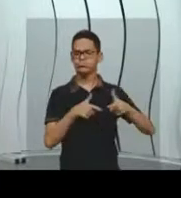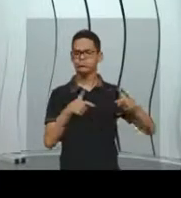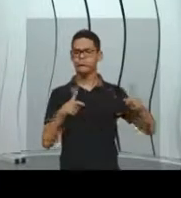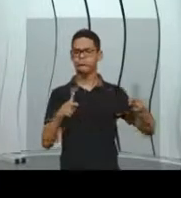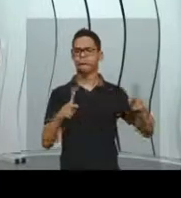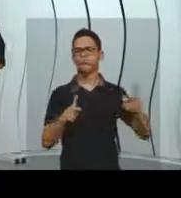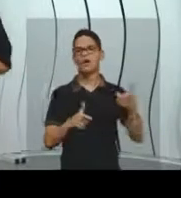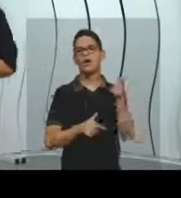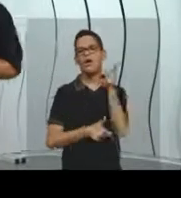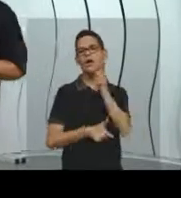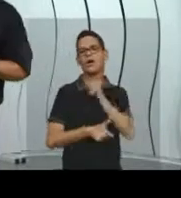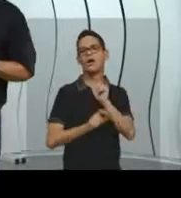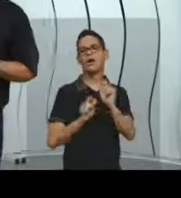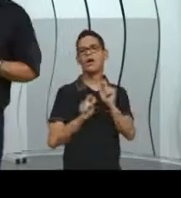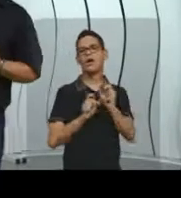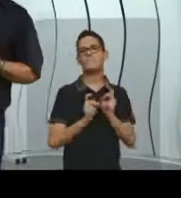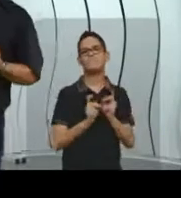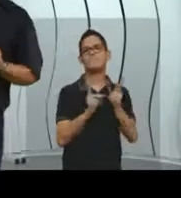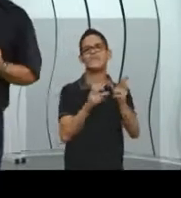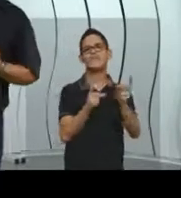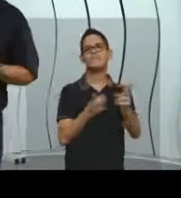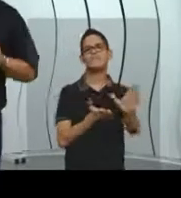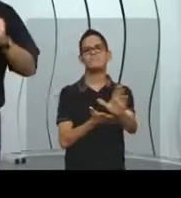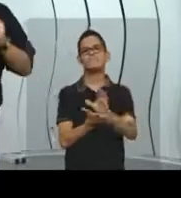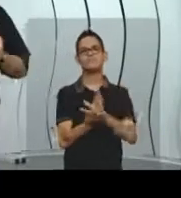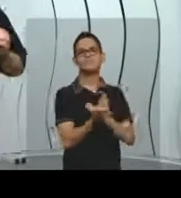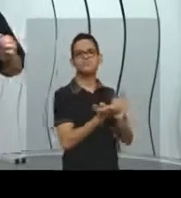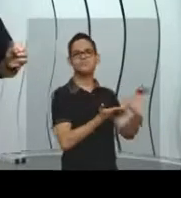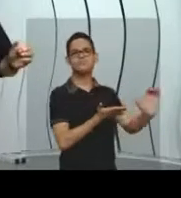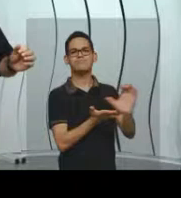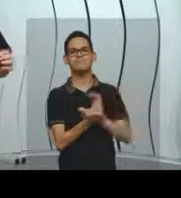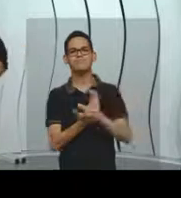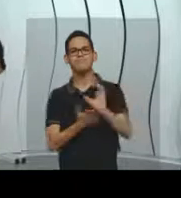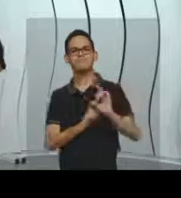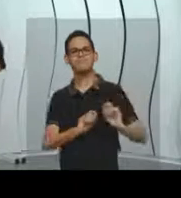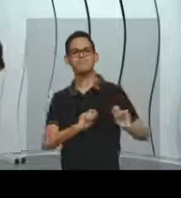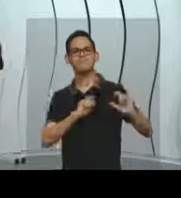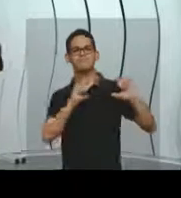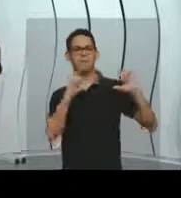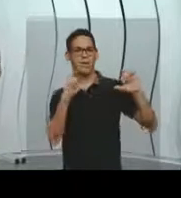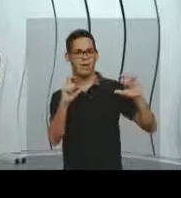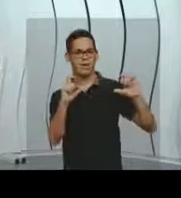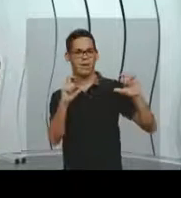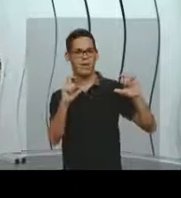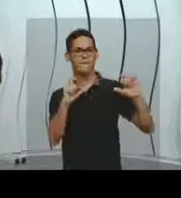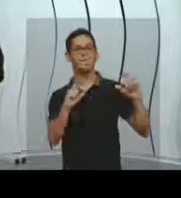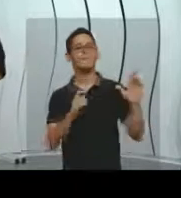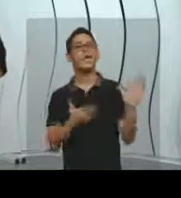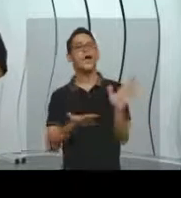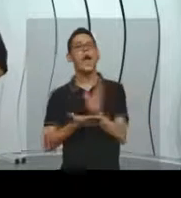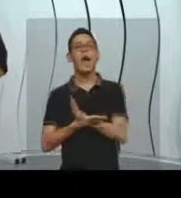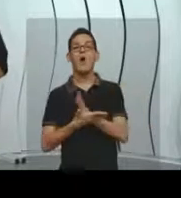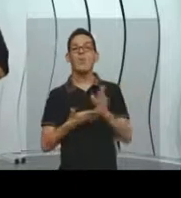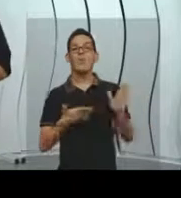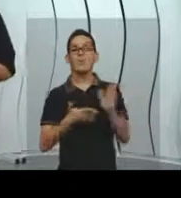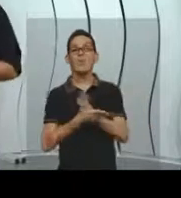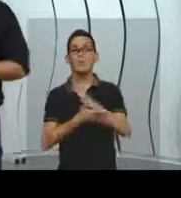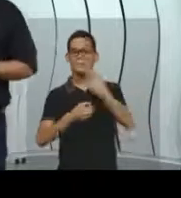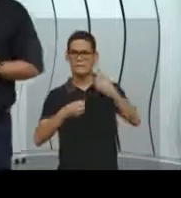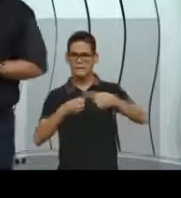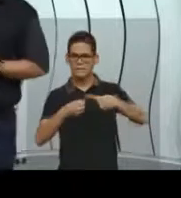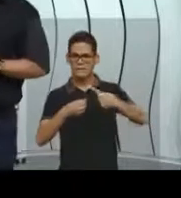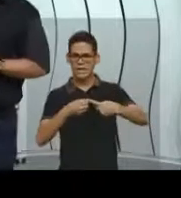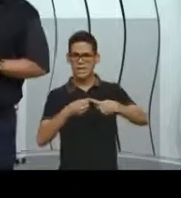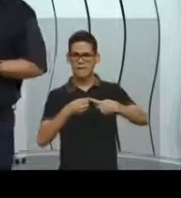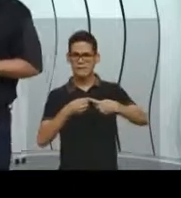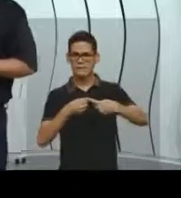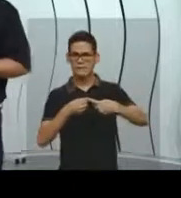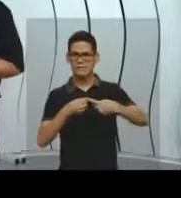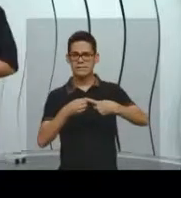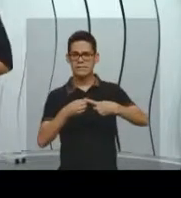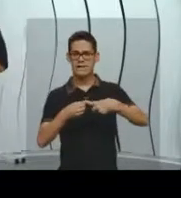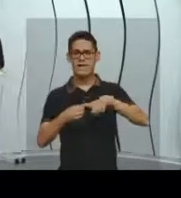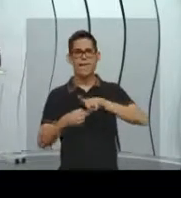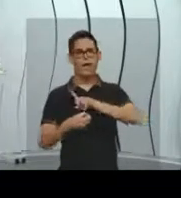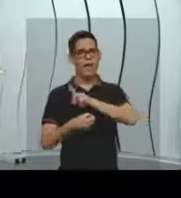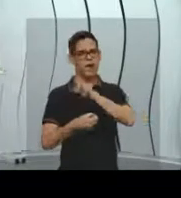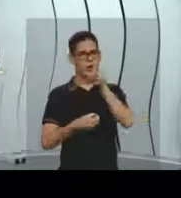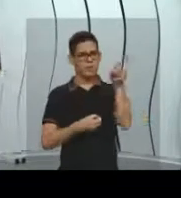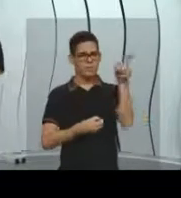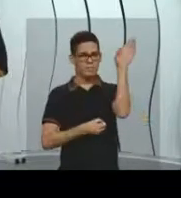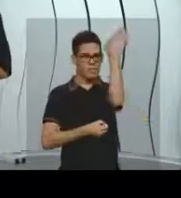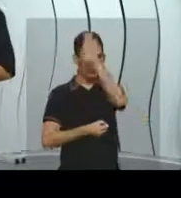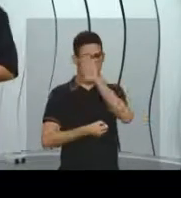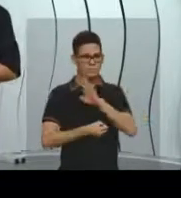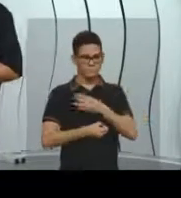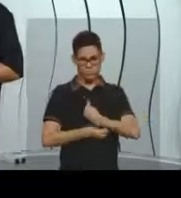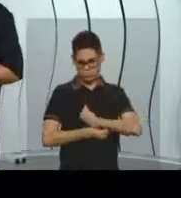Tá? Então, a gente já tem cidades no interior do Brasil com qualidade de vida muito superiores